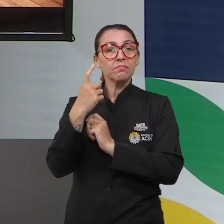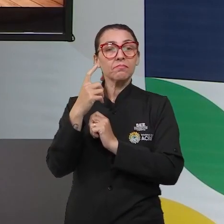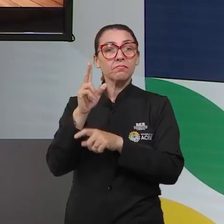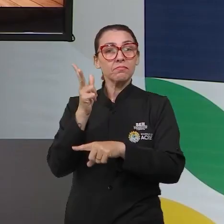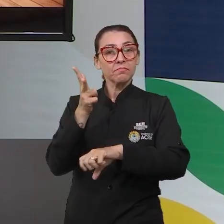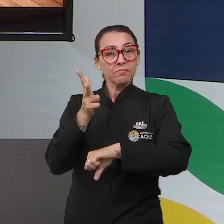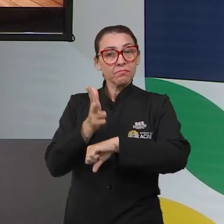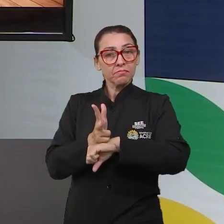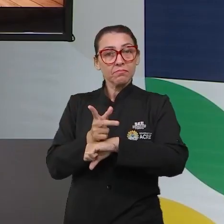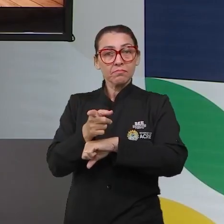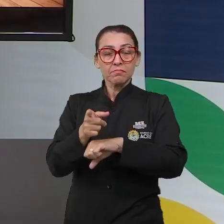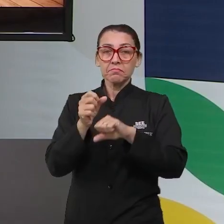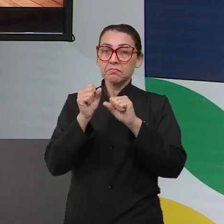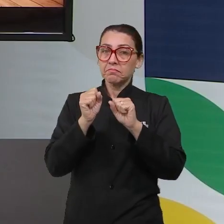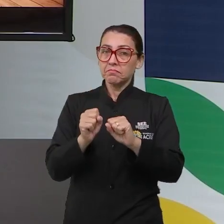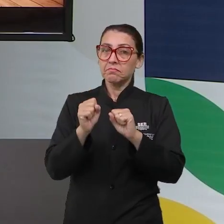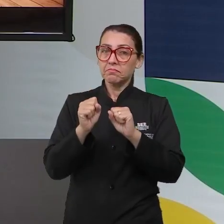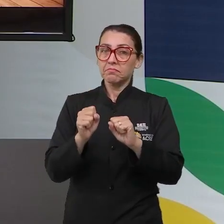você possa